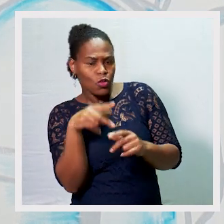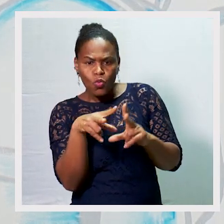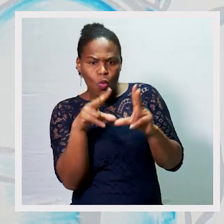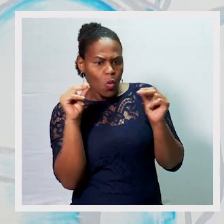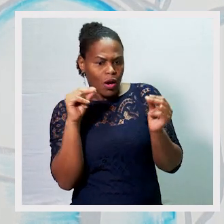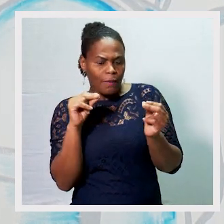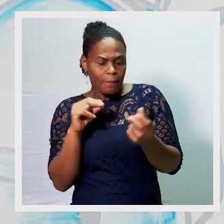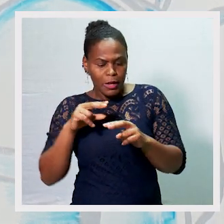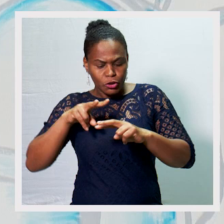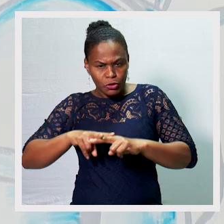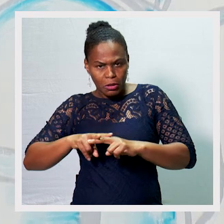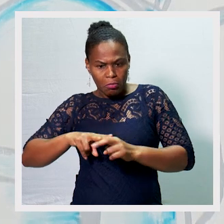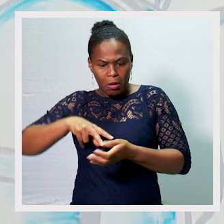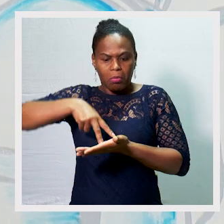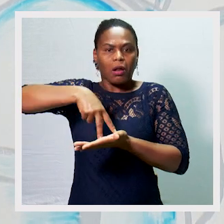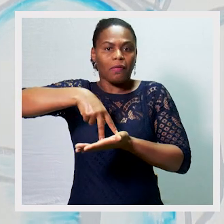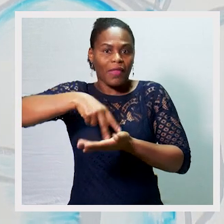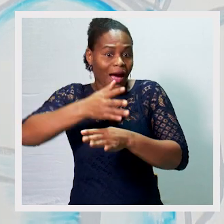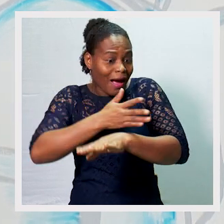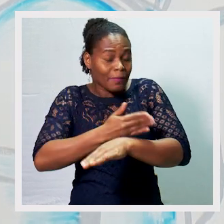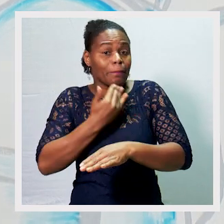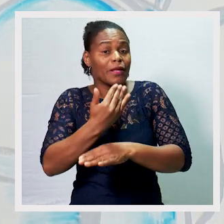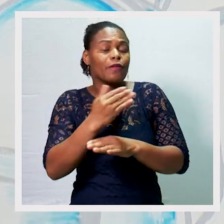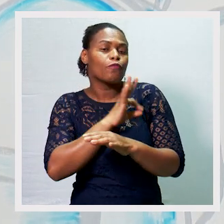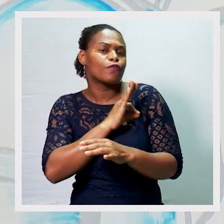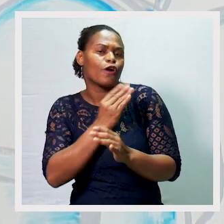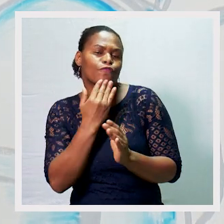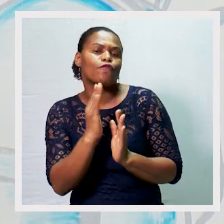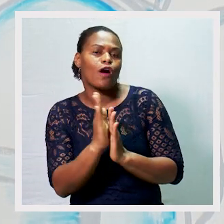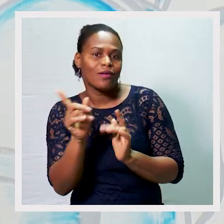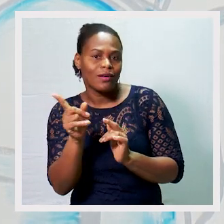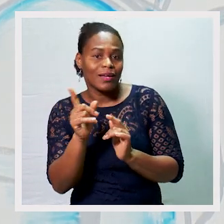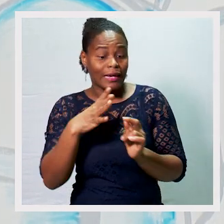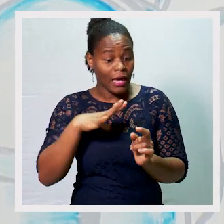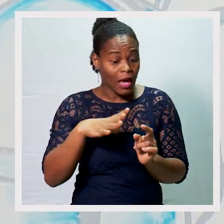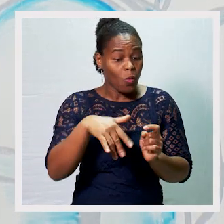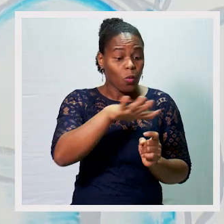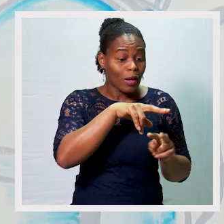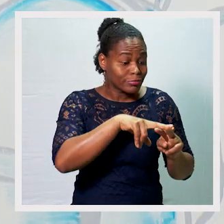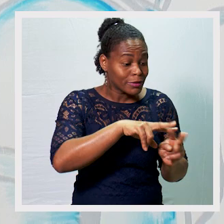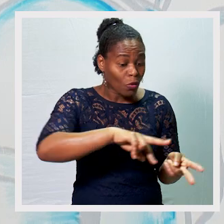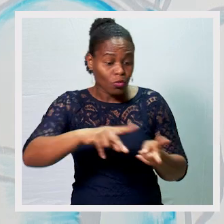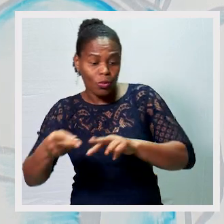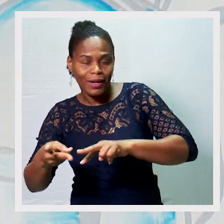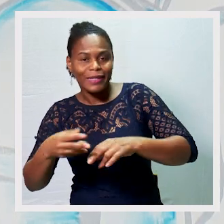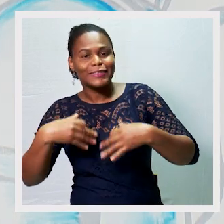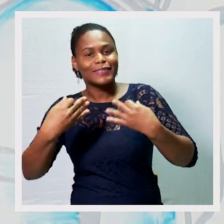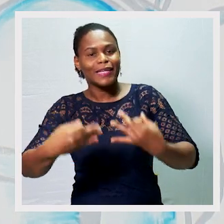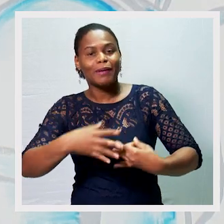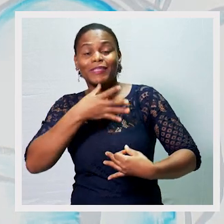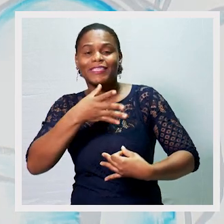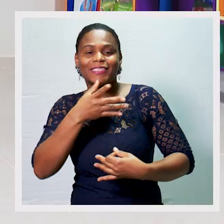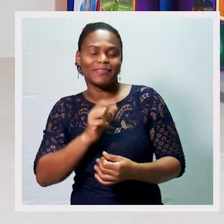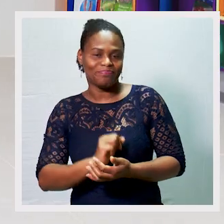nunca se levantava sem pedir permissão à professora. Quando pretendia mudar de lugar, dizia sempre: